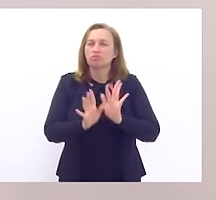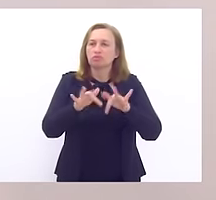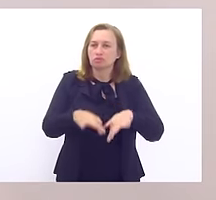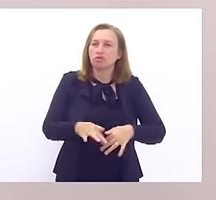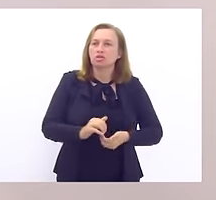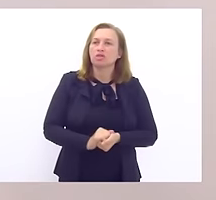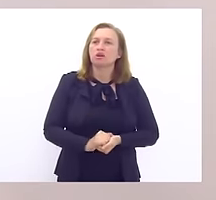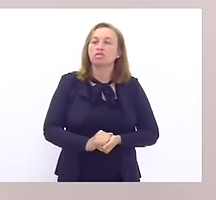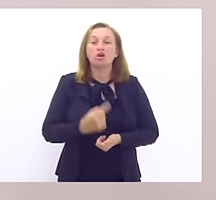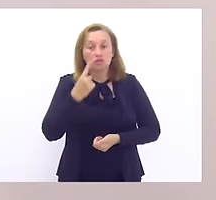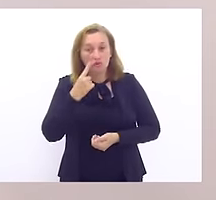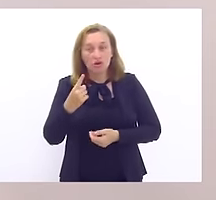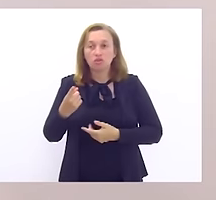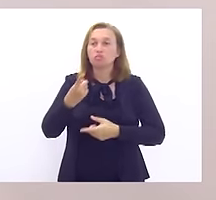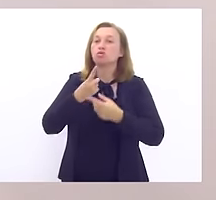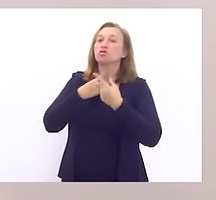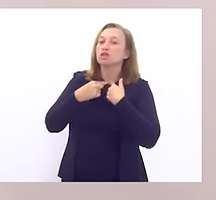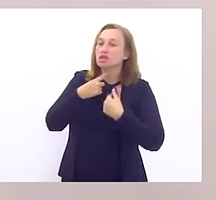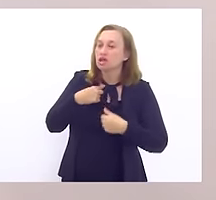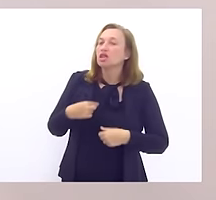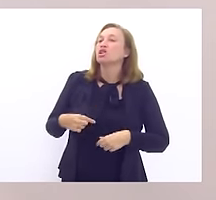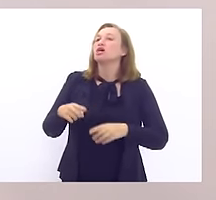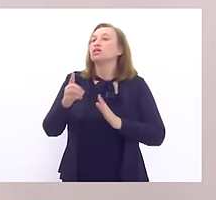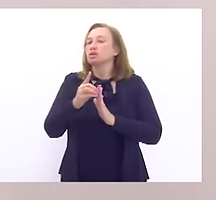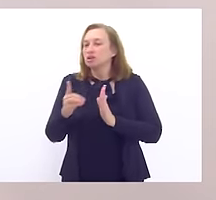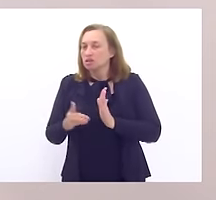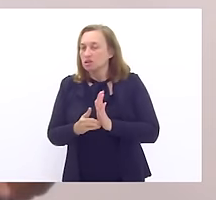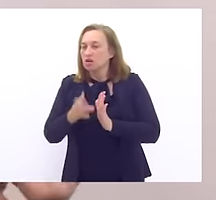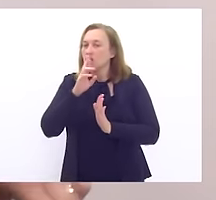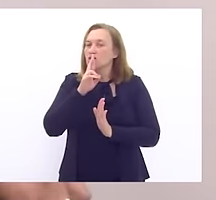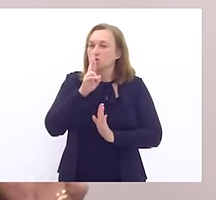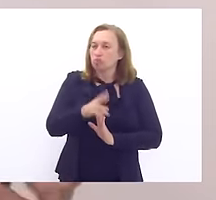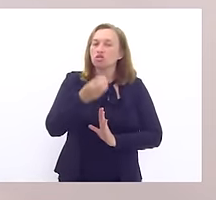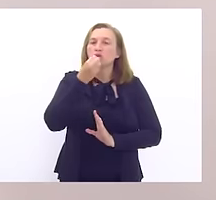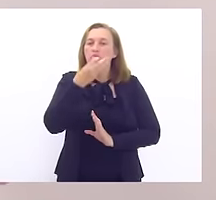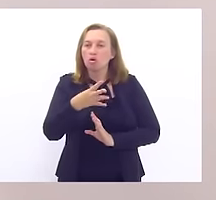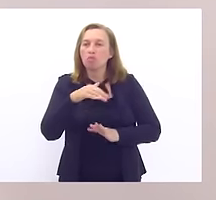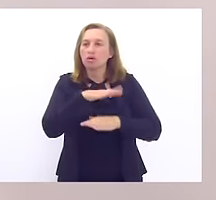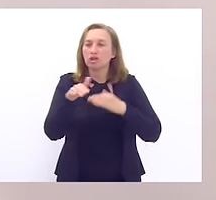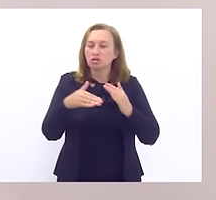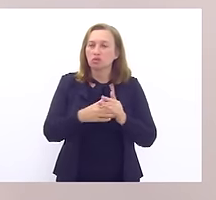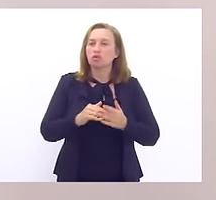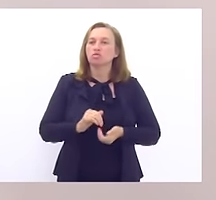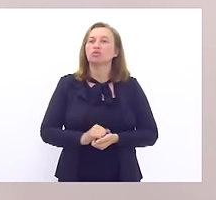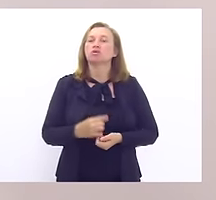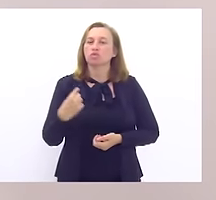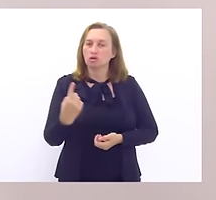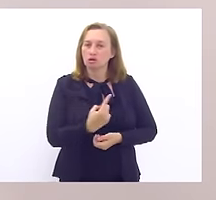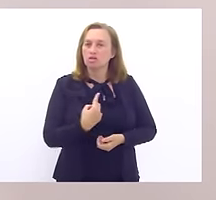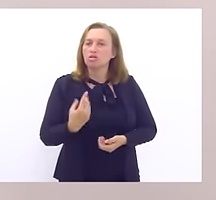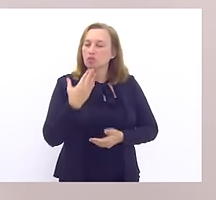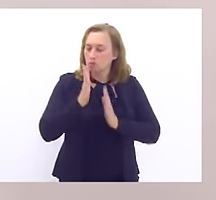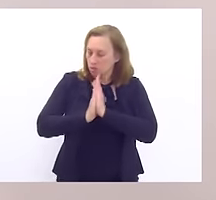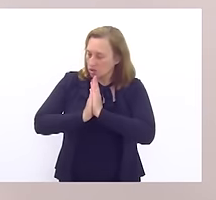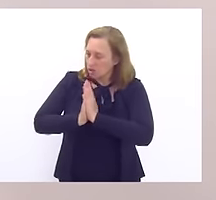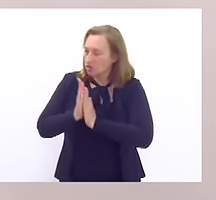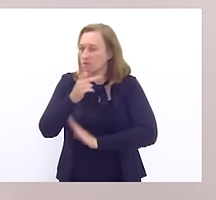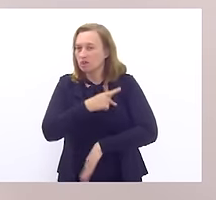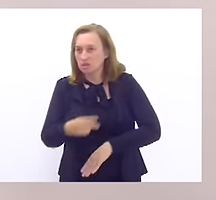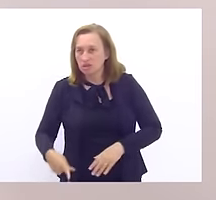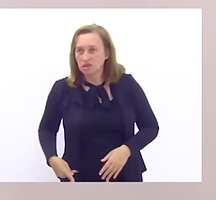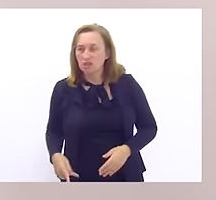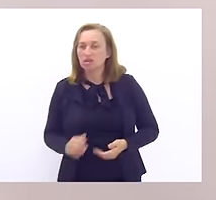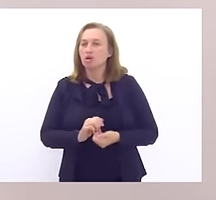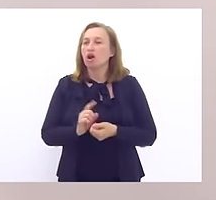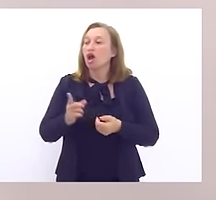boa vontade no Detran para a disposição para isso eu acho que só vai ser positivo institucionalmente para todos os envolvidos Então vamos fazer esse apelo aí ao presidente fazer a última